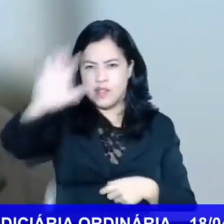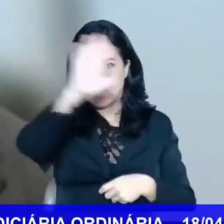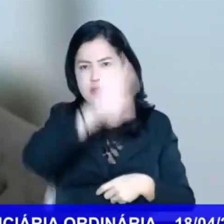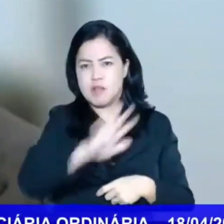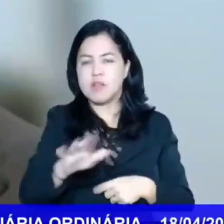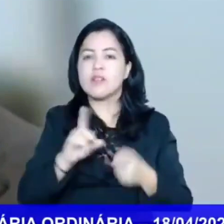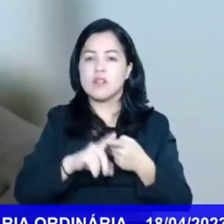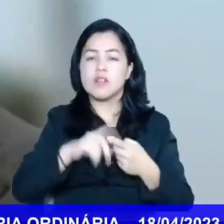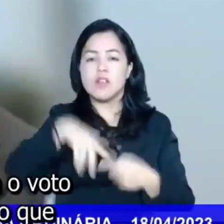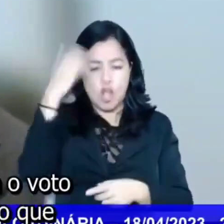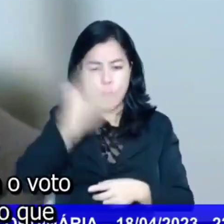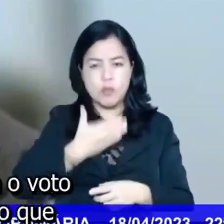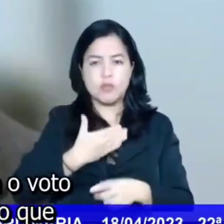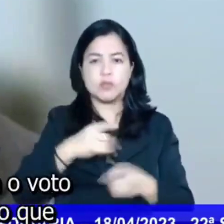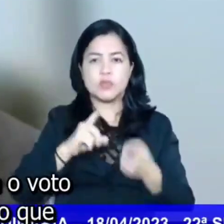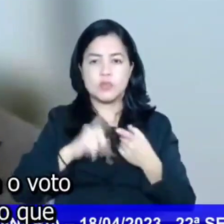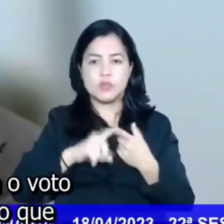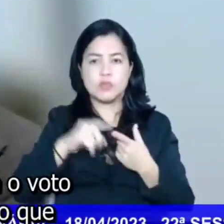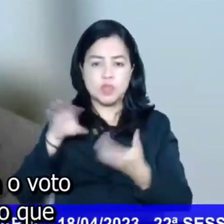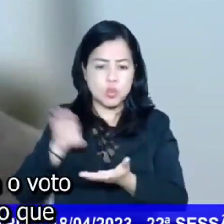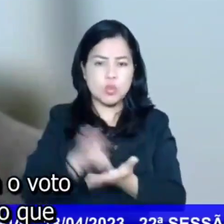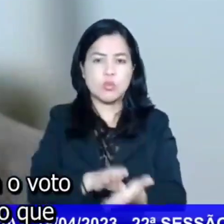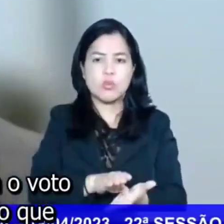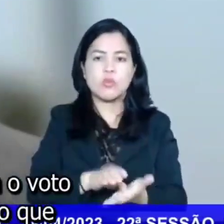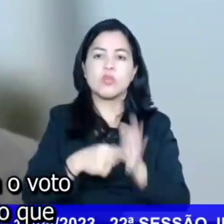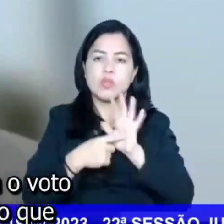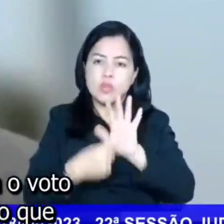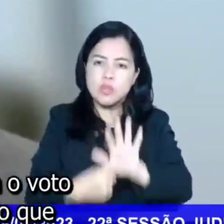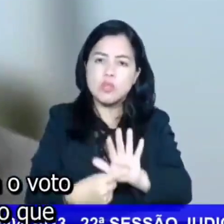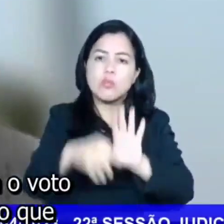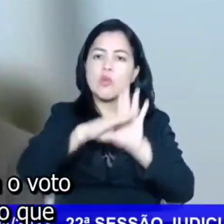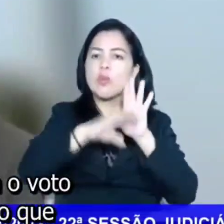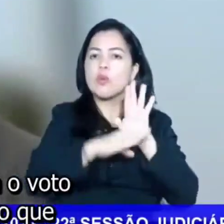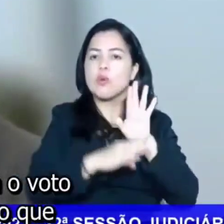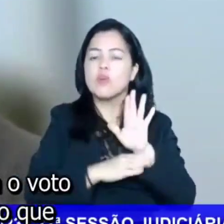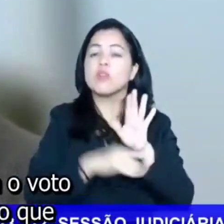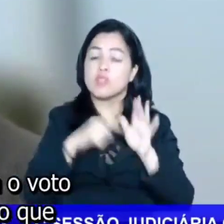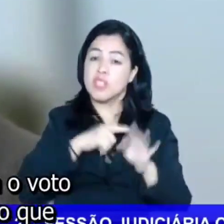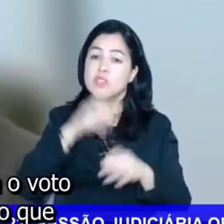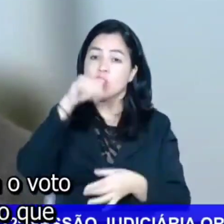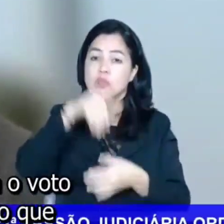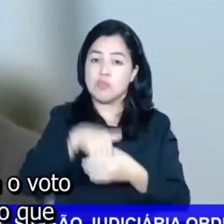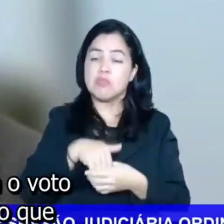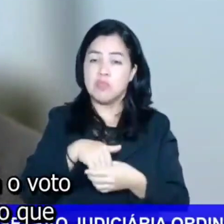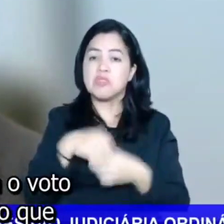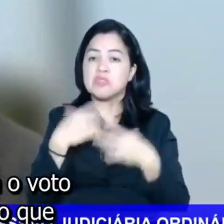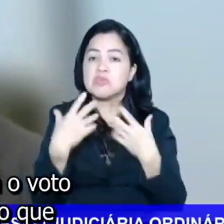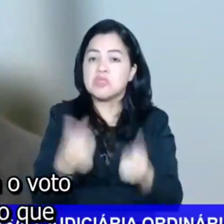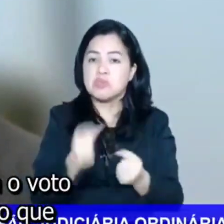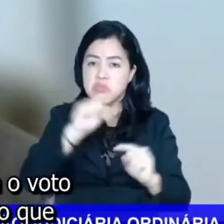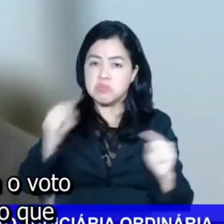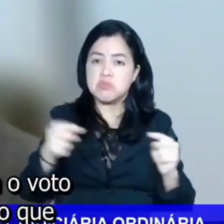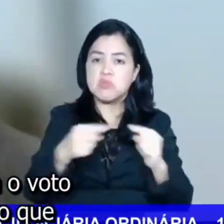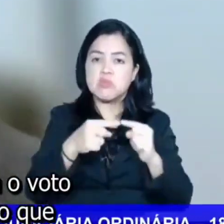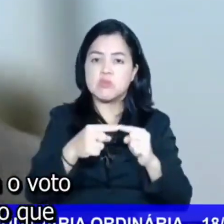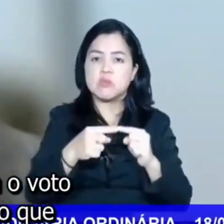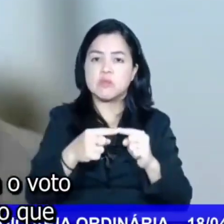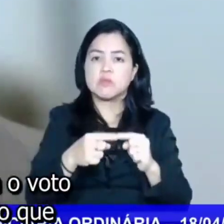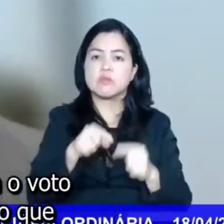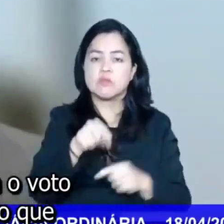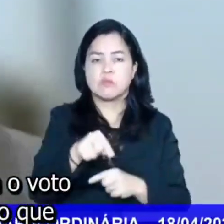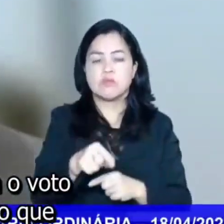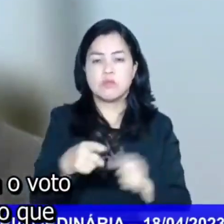dos critérios de distribuição desses recursos contou, inclusive, com o voto favorável do próprio